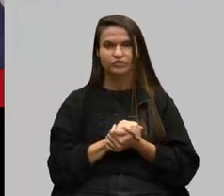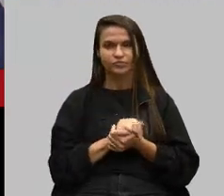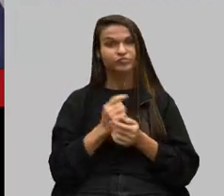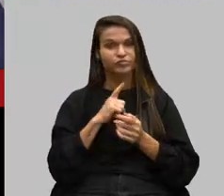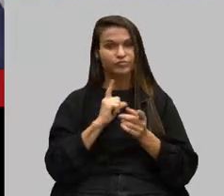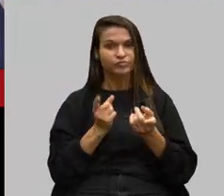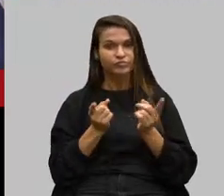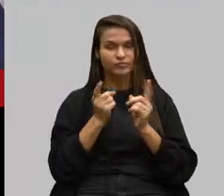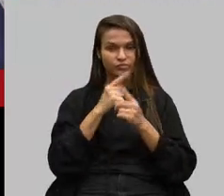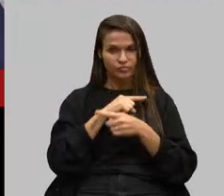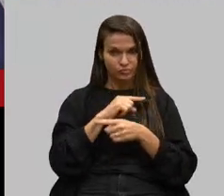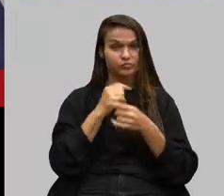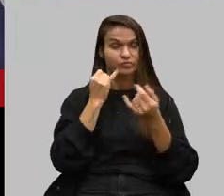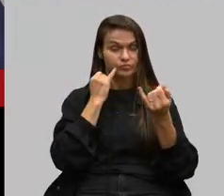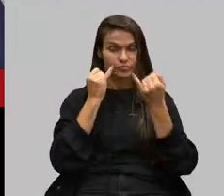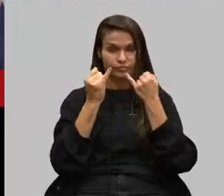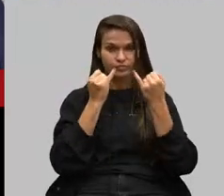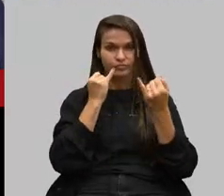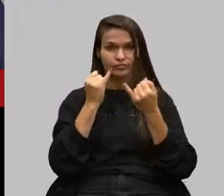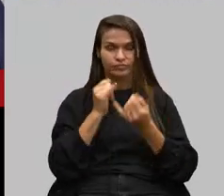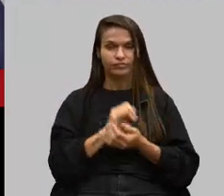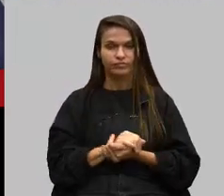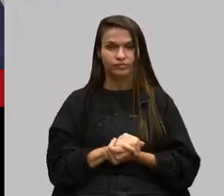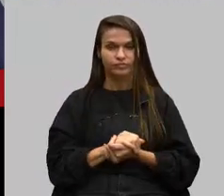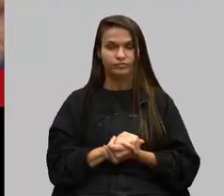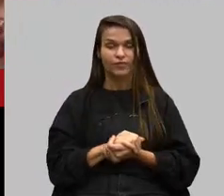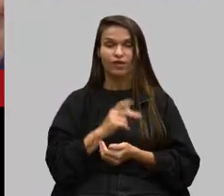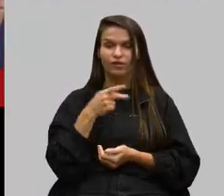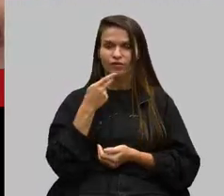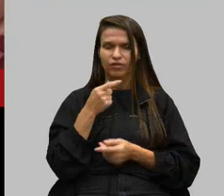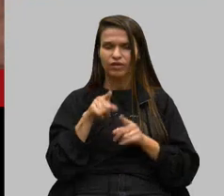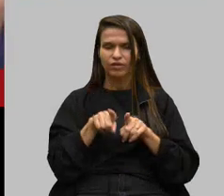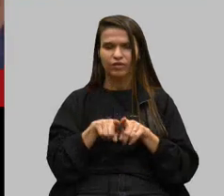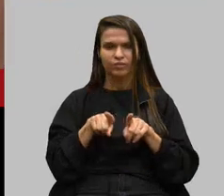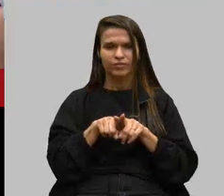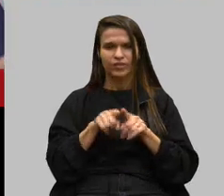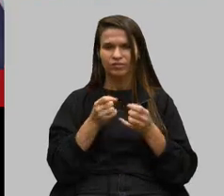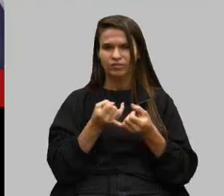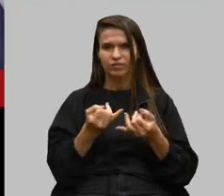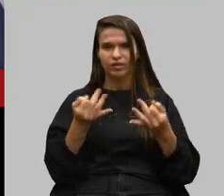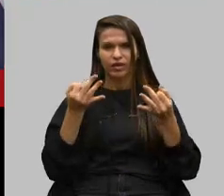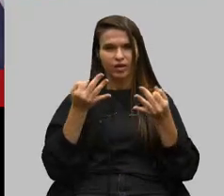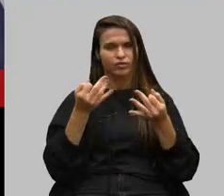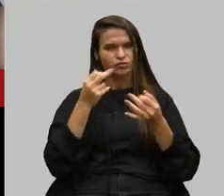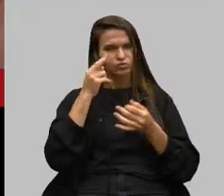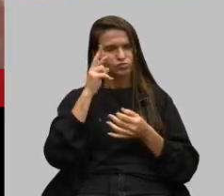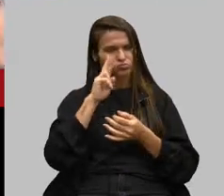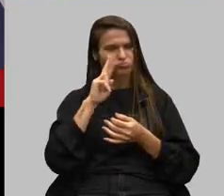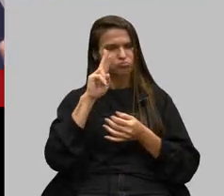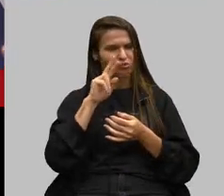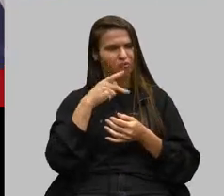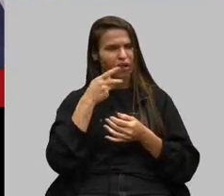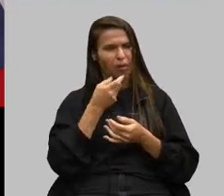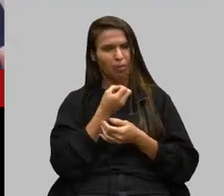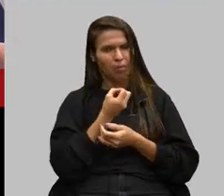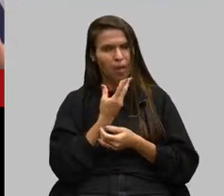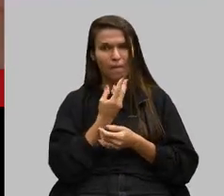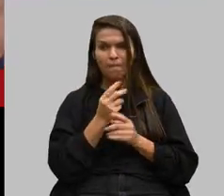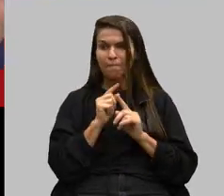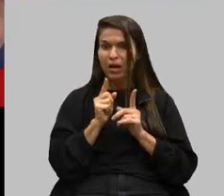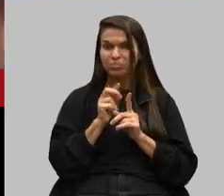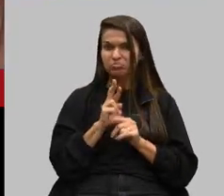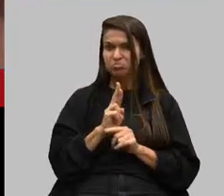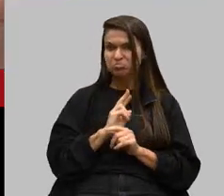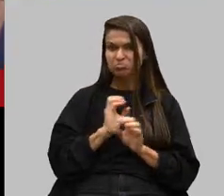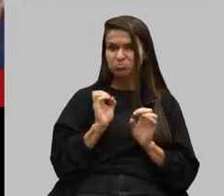entre informações eh eu citei questões objetivas que o senhor elogiou mas que o senhor não respondeu